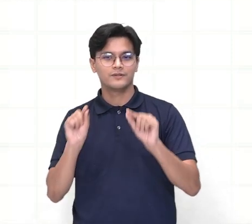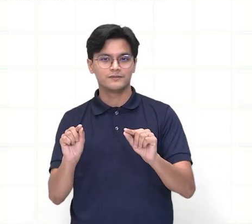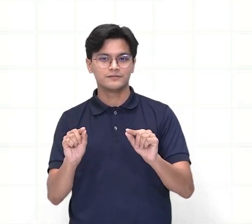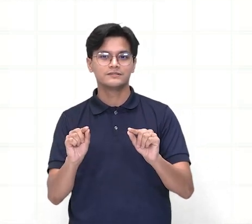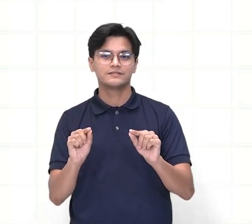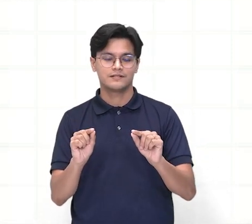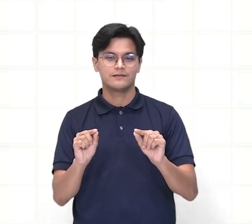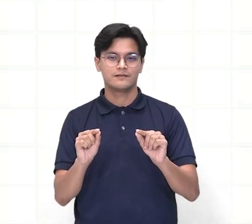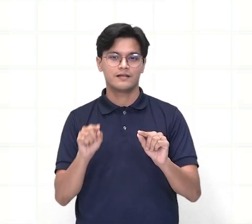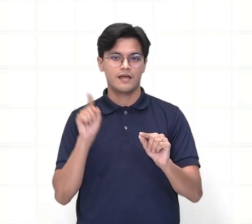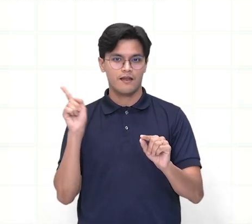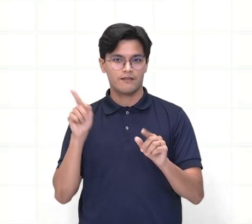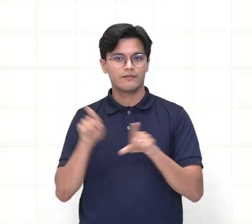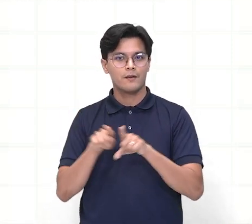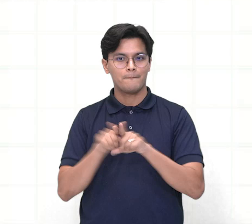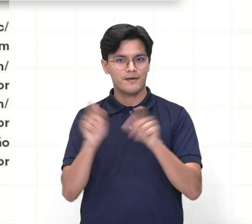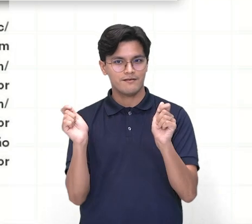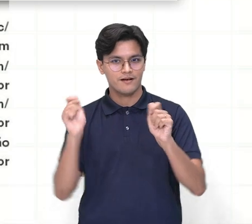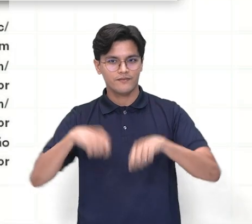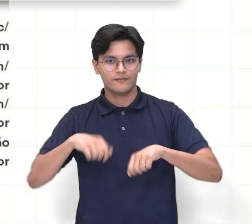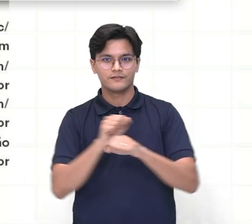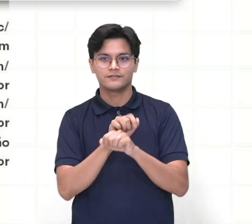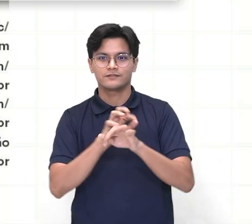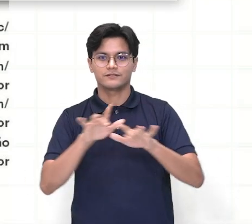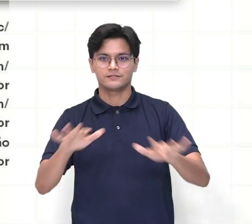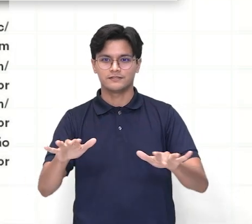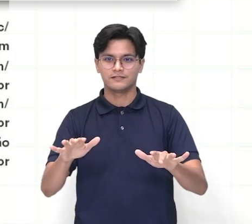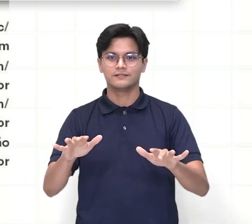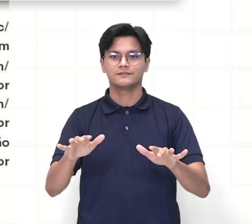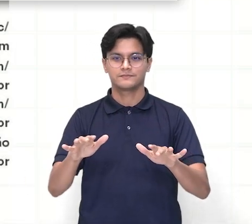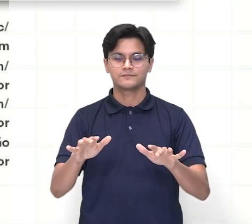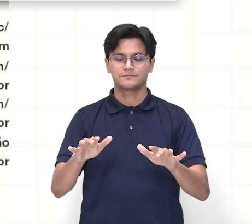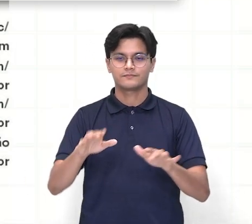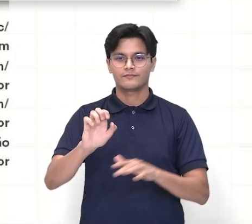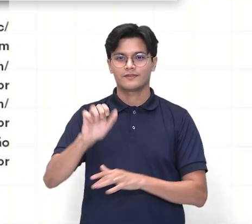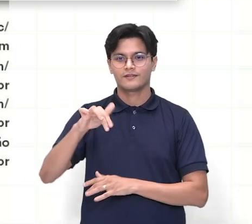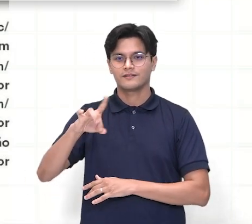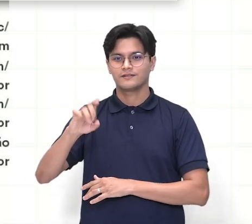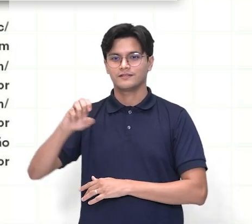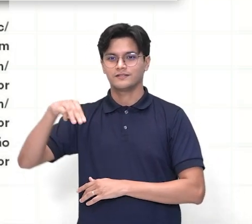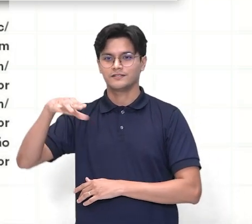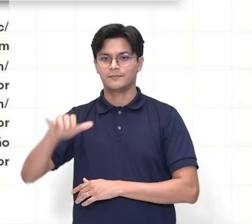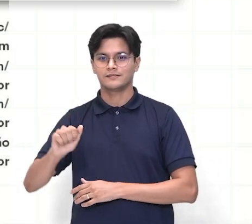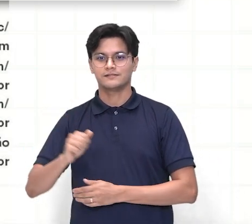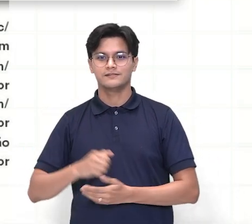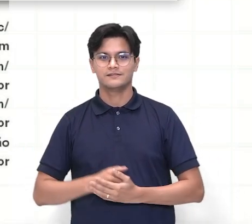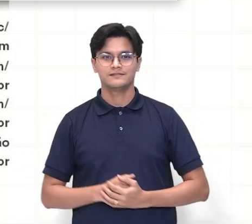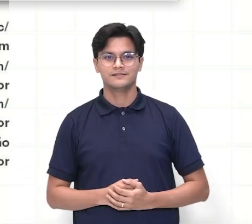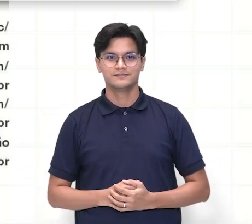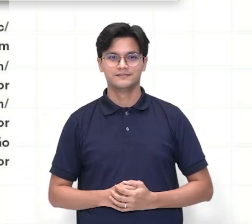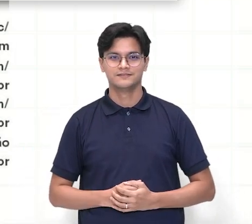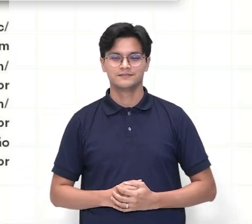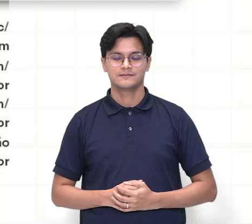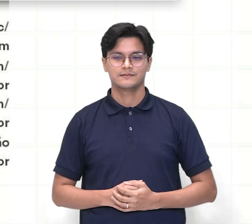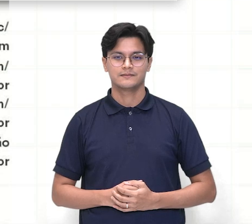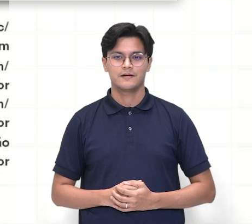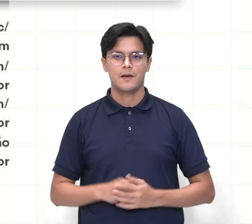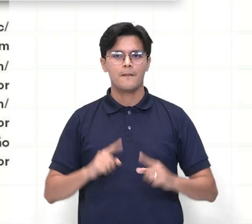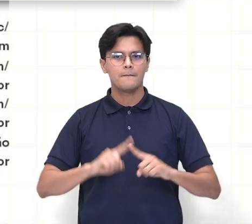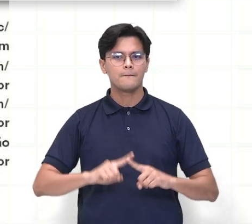de endemia, certo? E quais são os fatores que contribuem